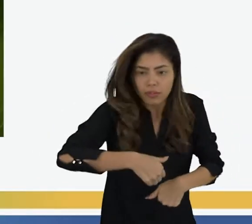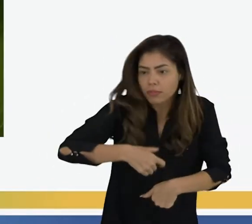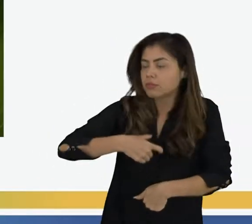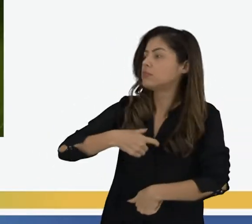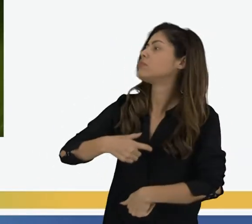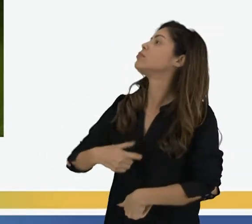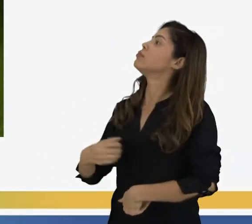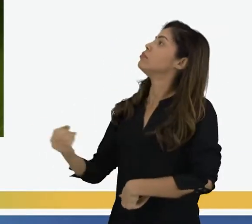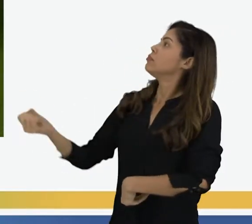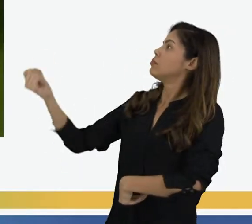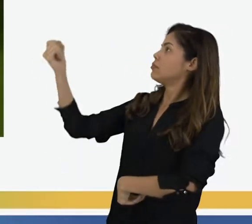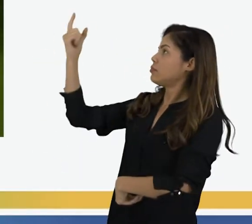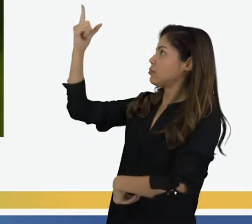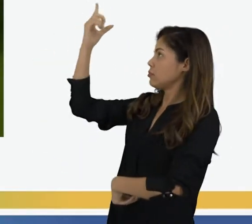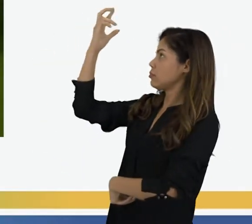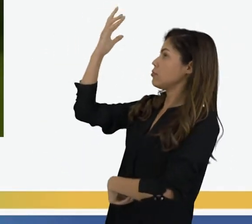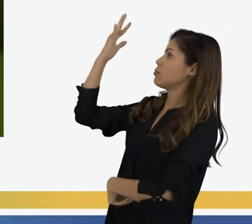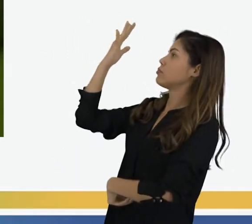oh